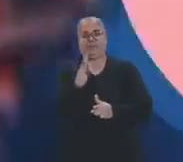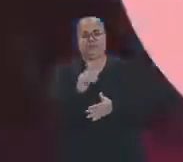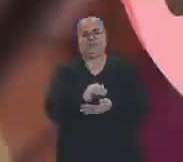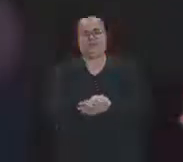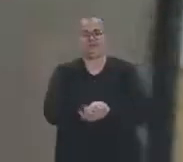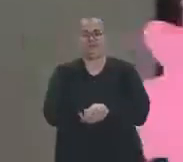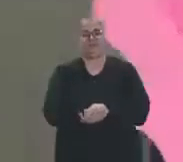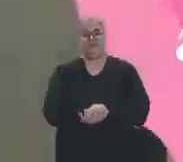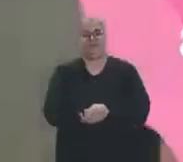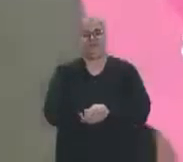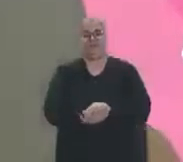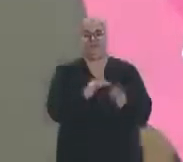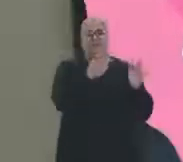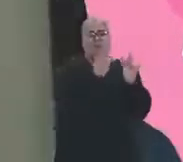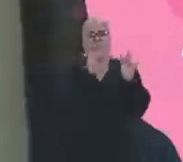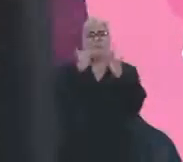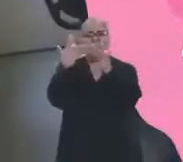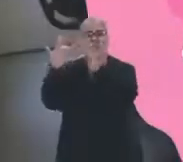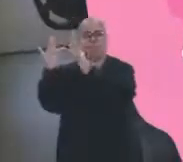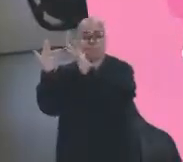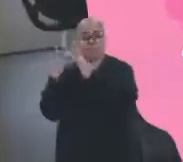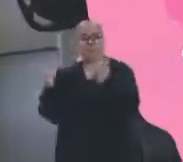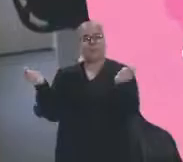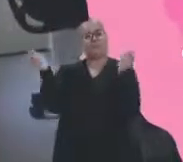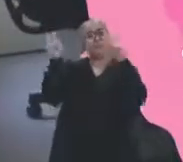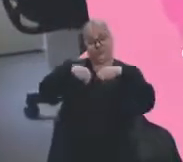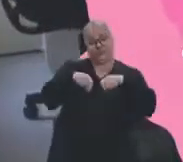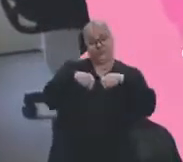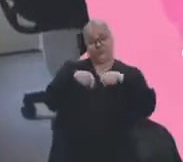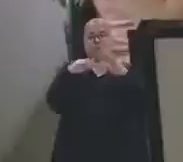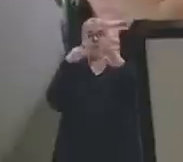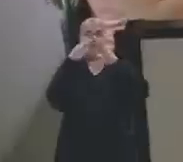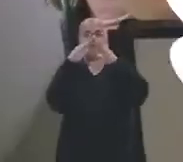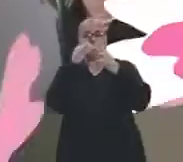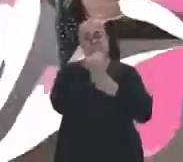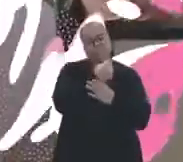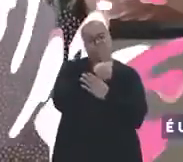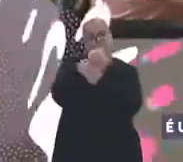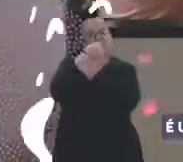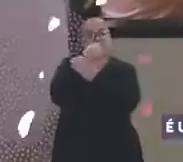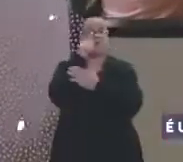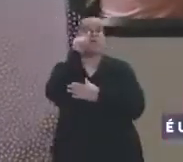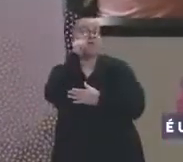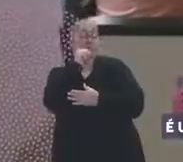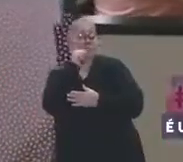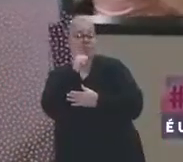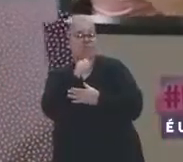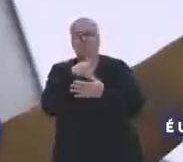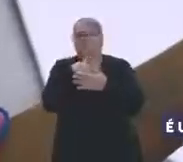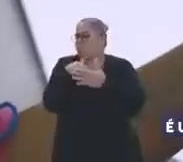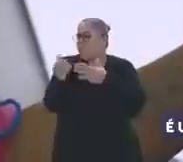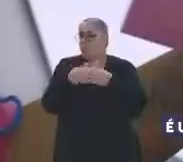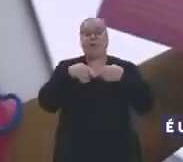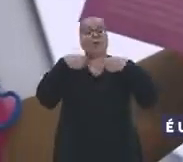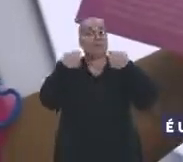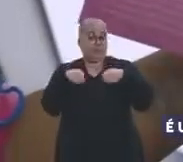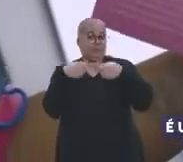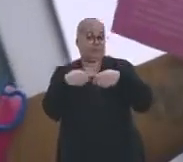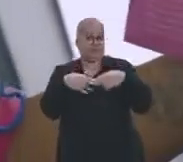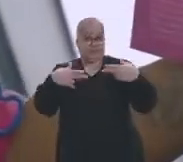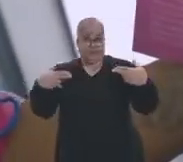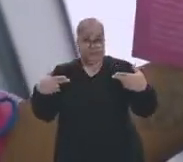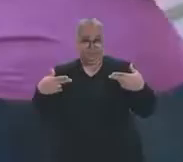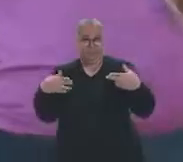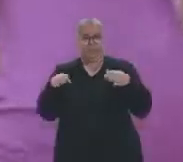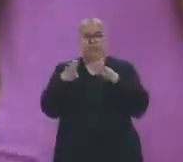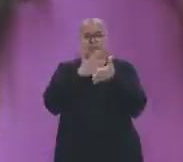no país. Nossa rede de apoio é atuante. A Casa da Mulher é um porto seguro para tudo que as mulheres precisam.